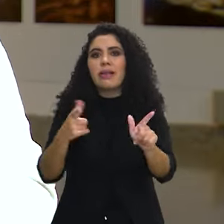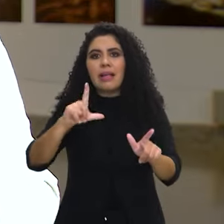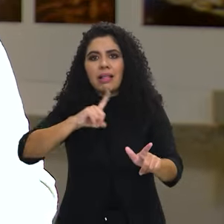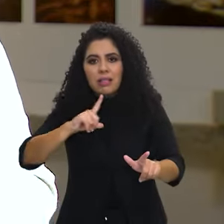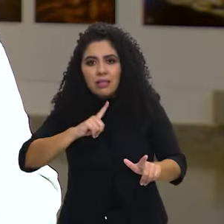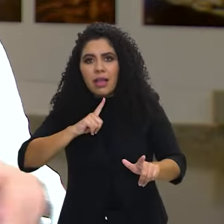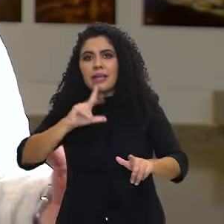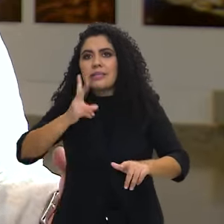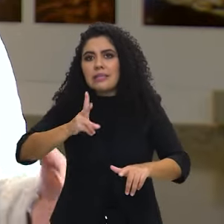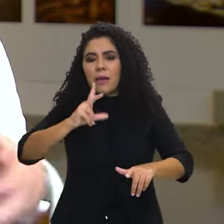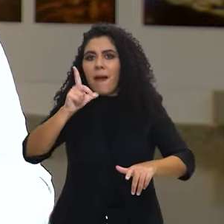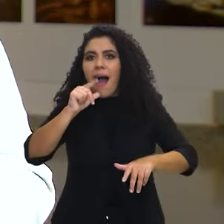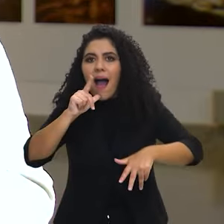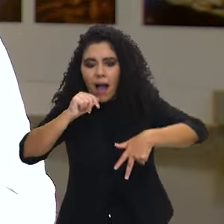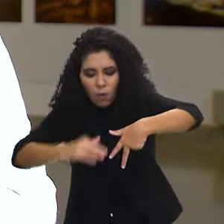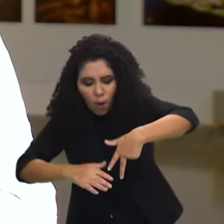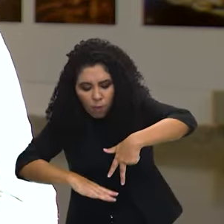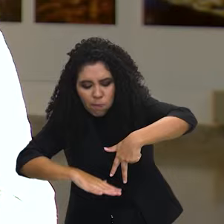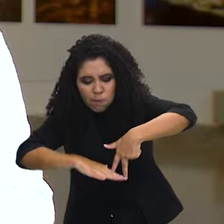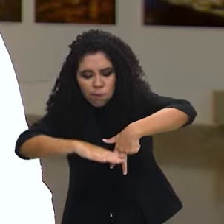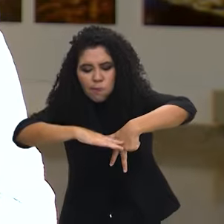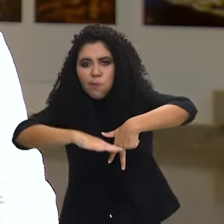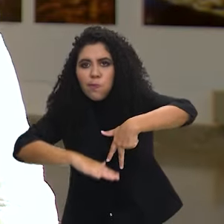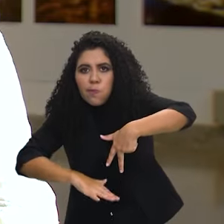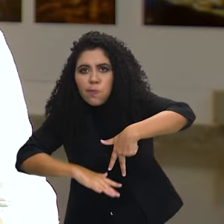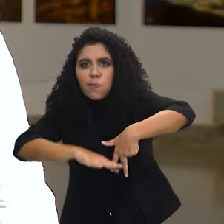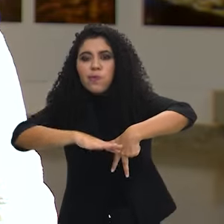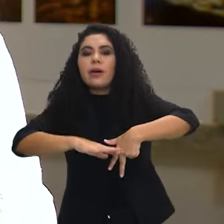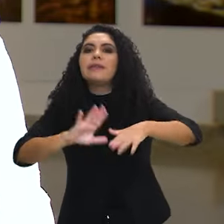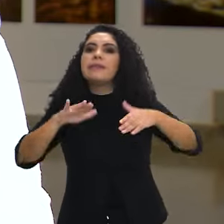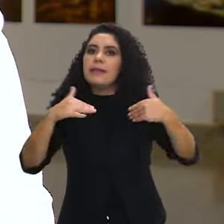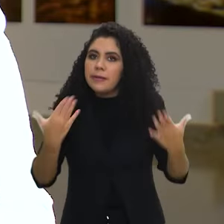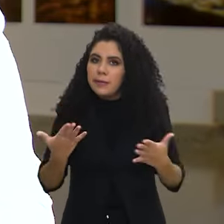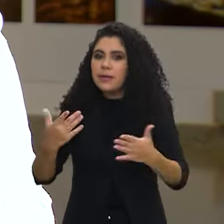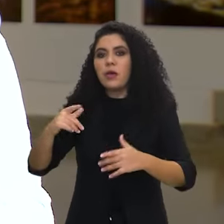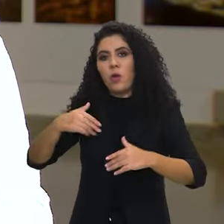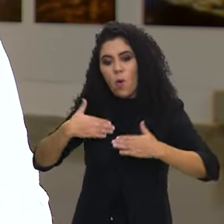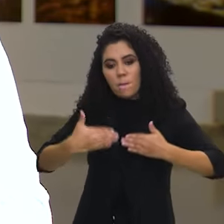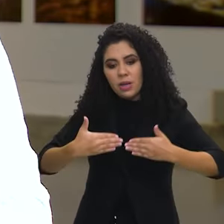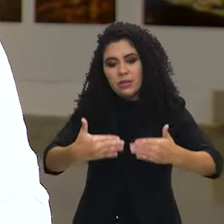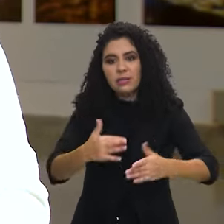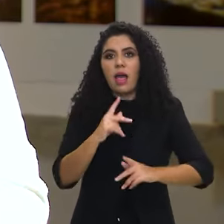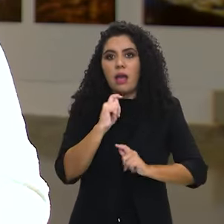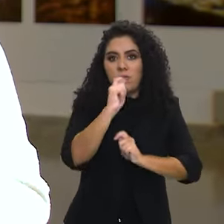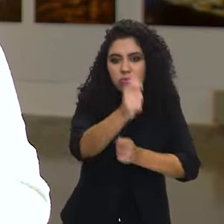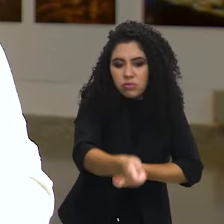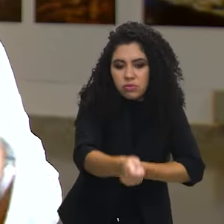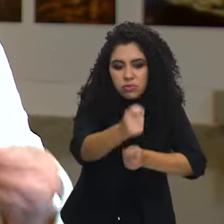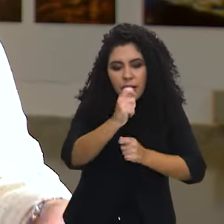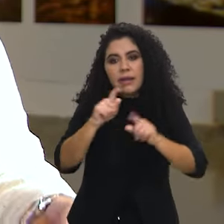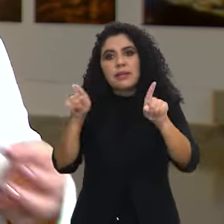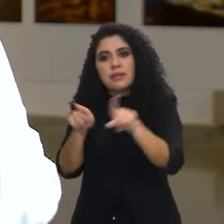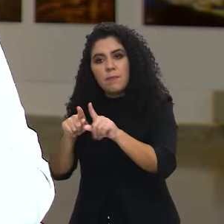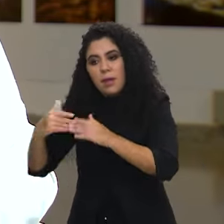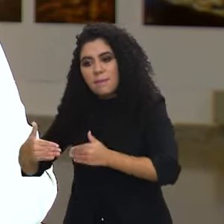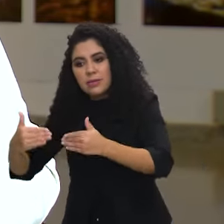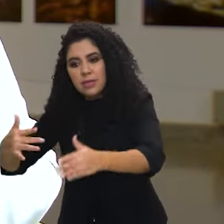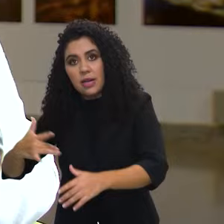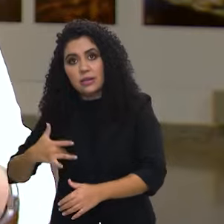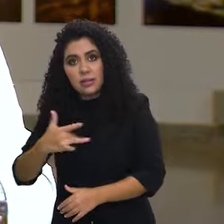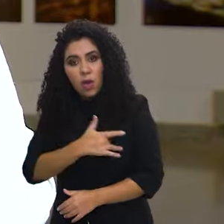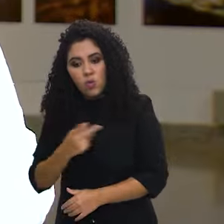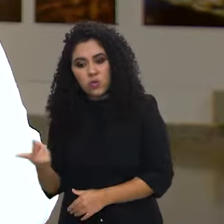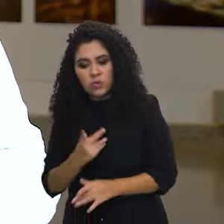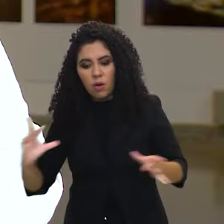água então isso nos levou a um protocolo que o Ministério da Pesca e o Ministério da Saúde e o ministério das